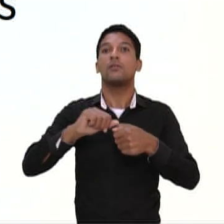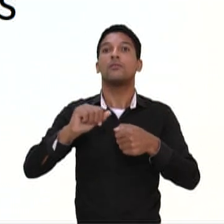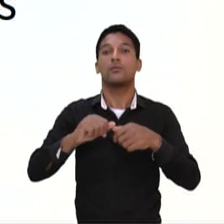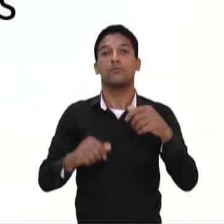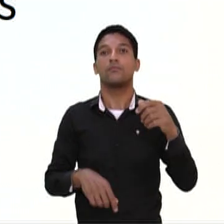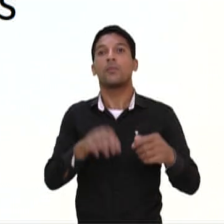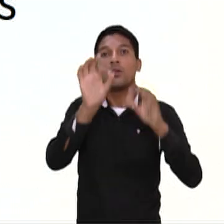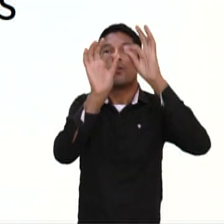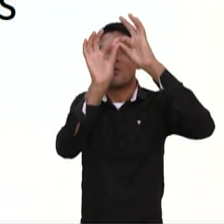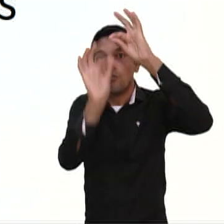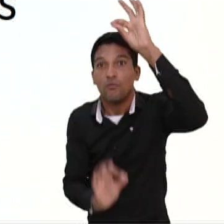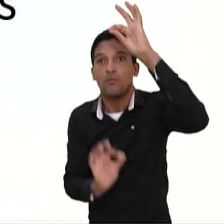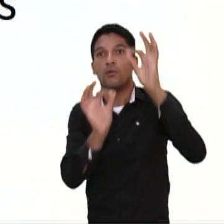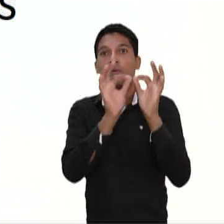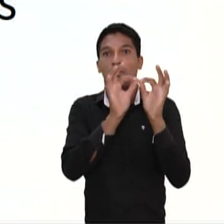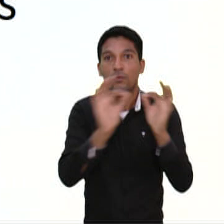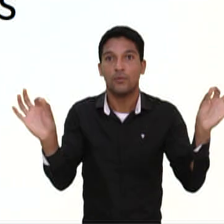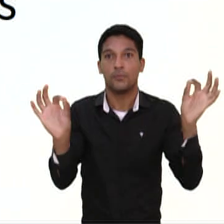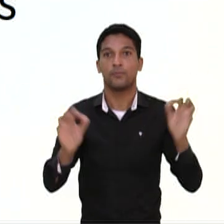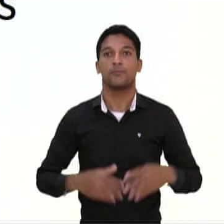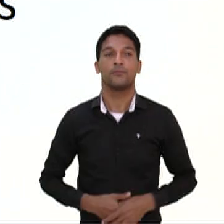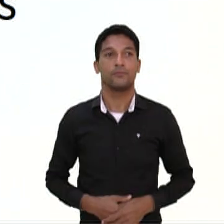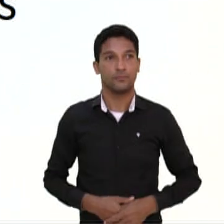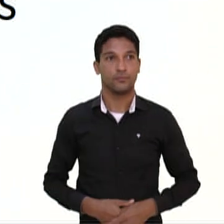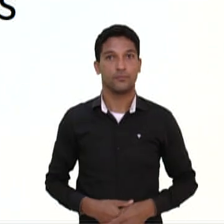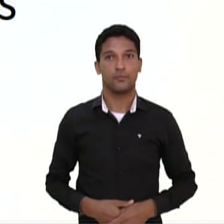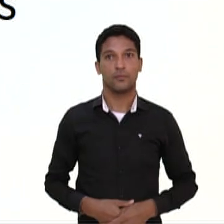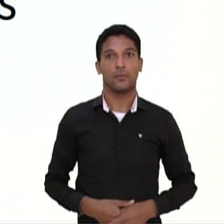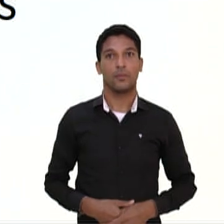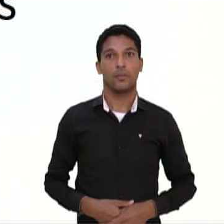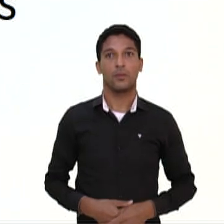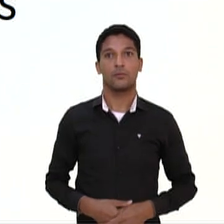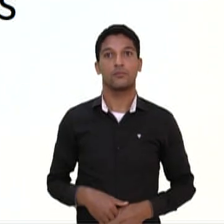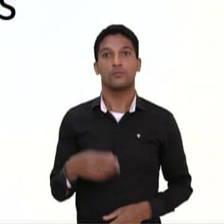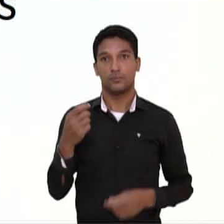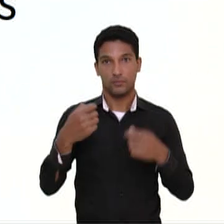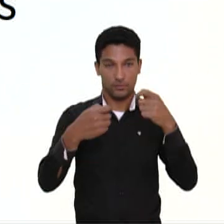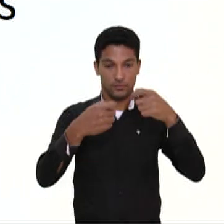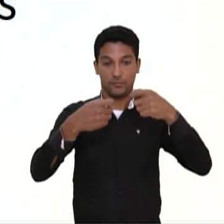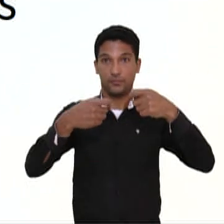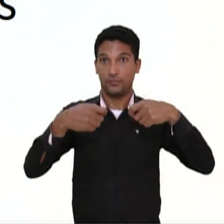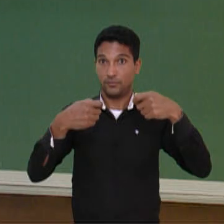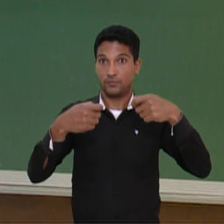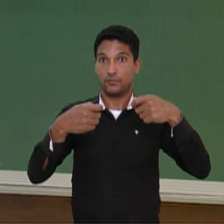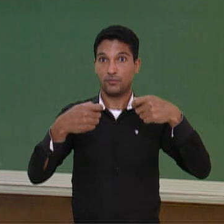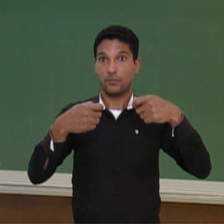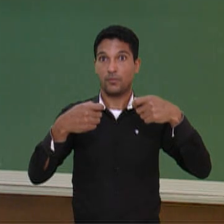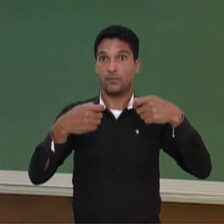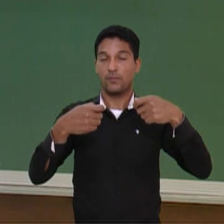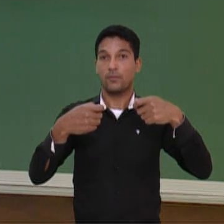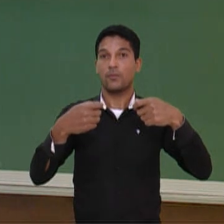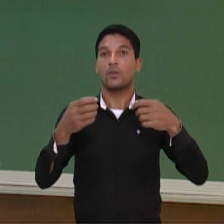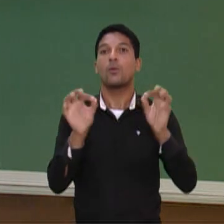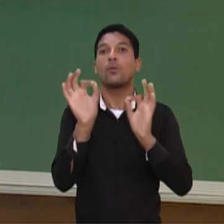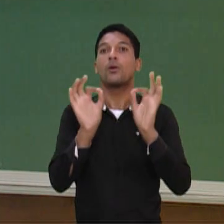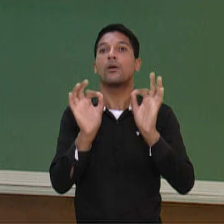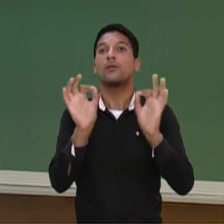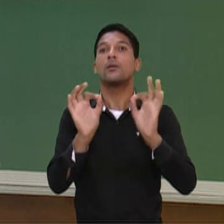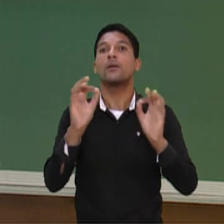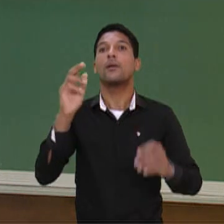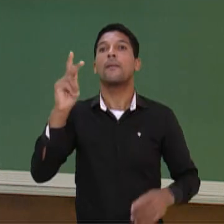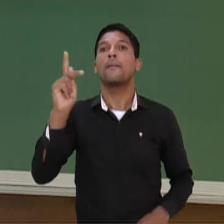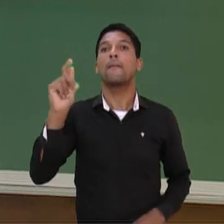de representar pares ordenados em um plano cartesiano. Então acho que vocês viram com o professor